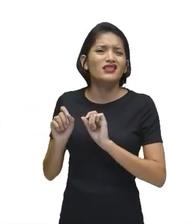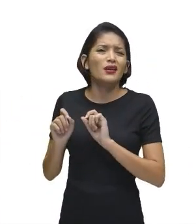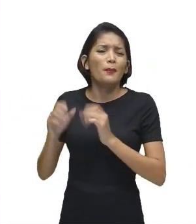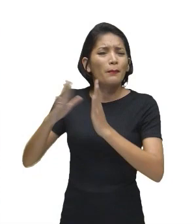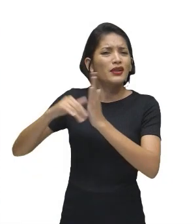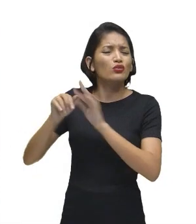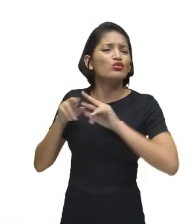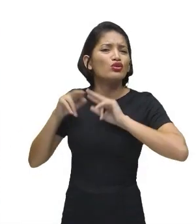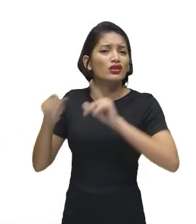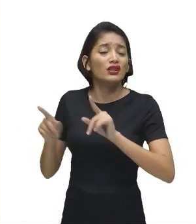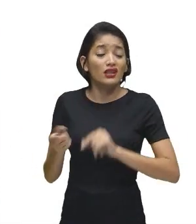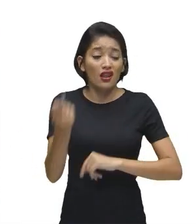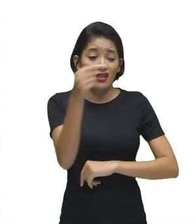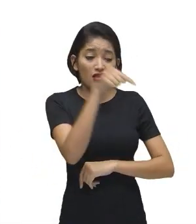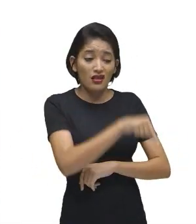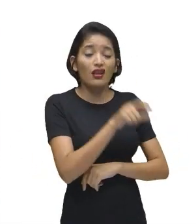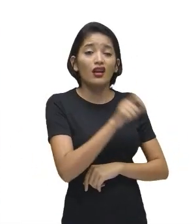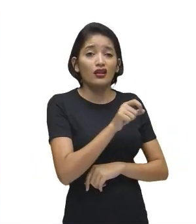dos